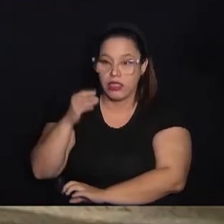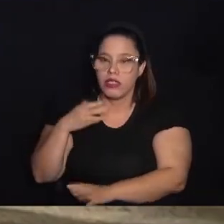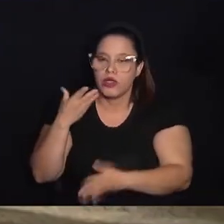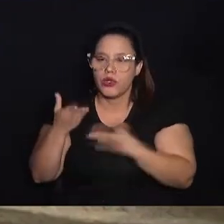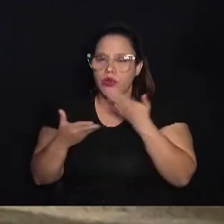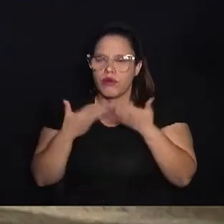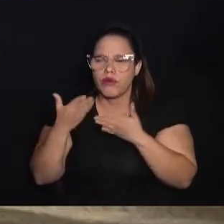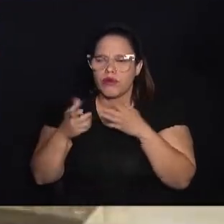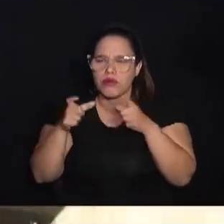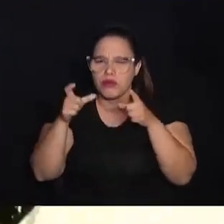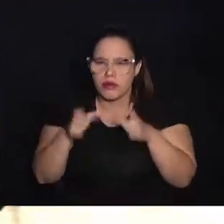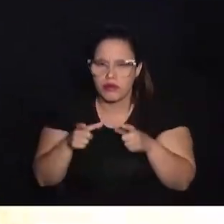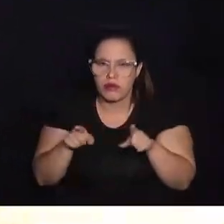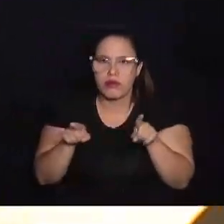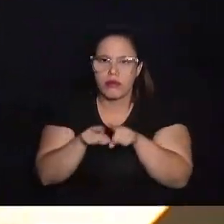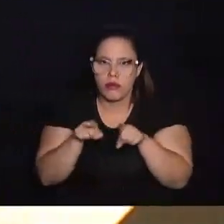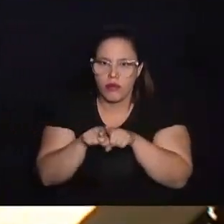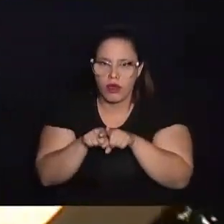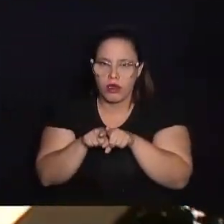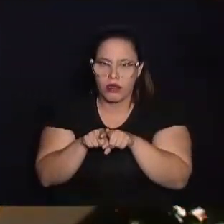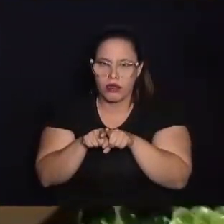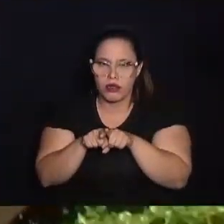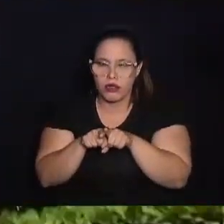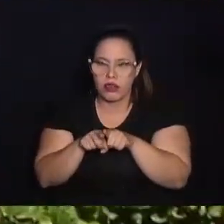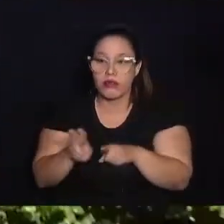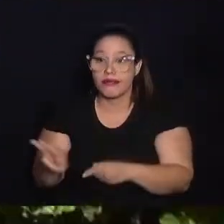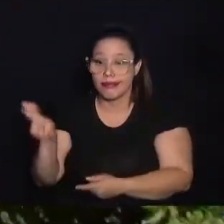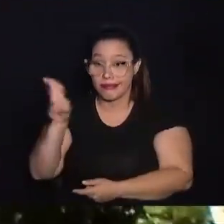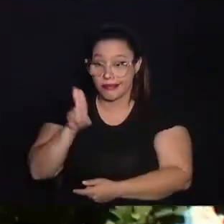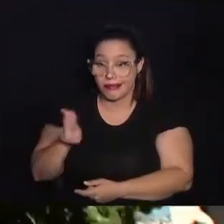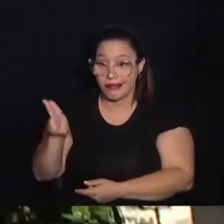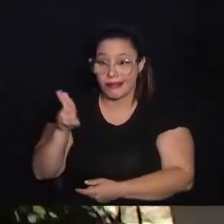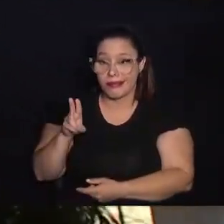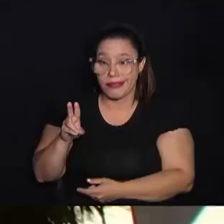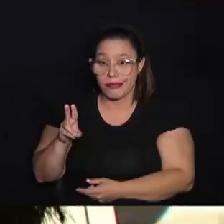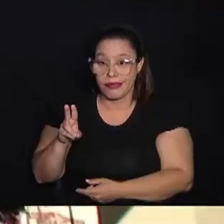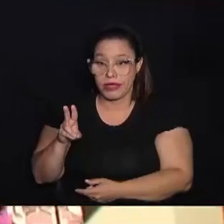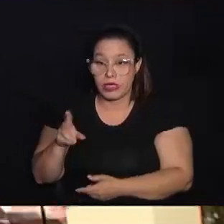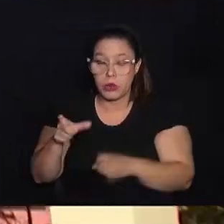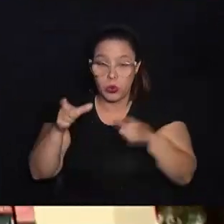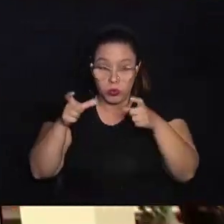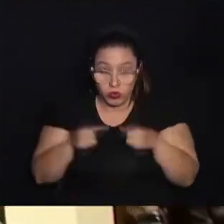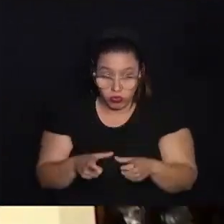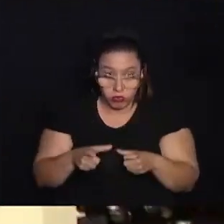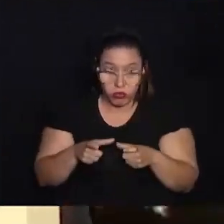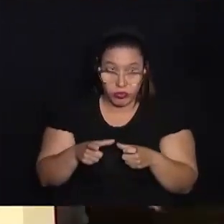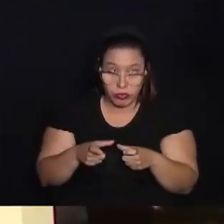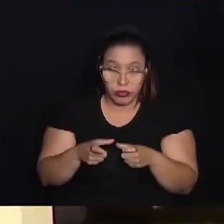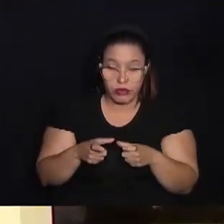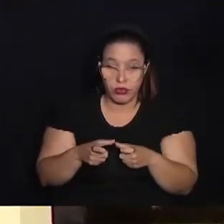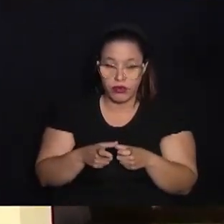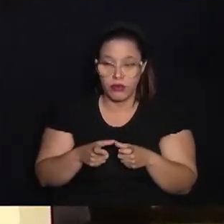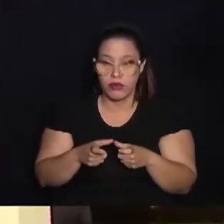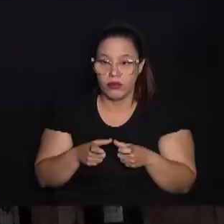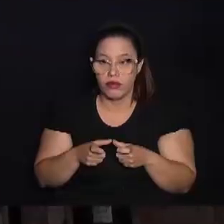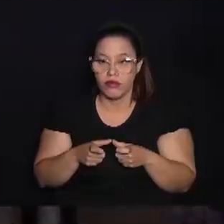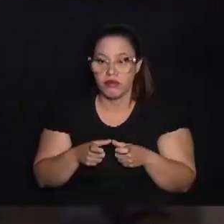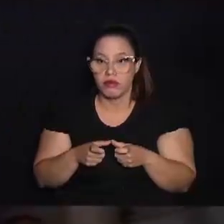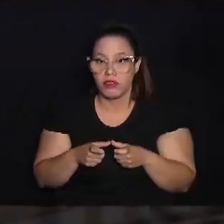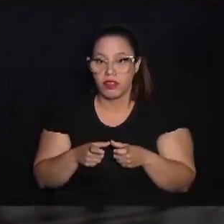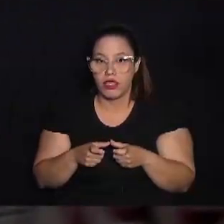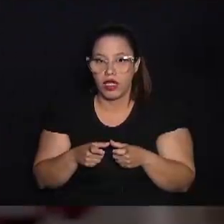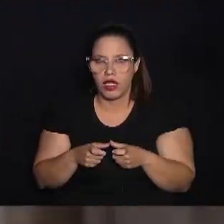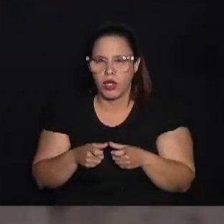esse local também era utilizado como um espaço para eh cometer